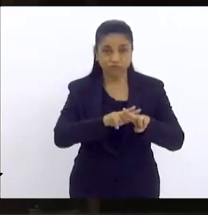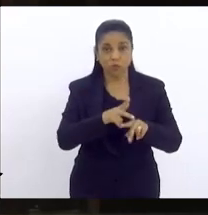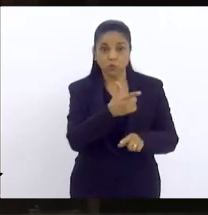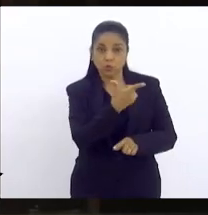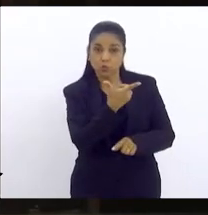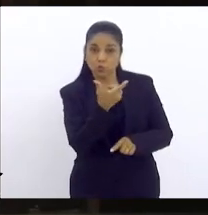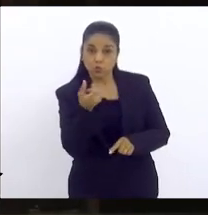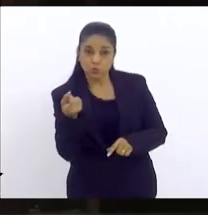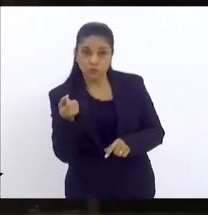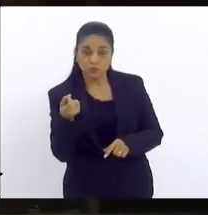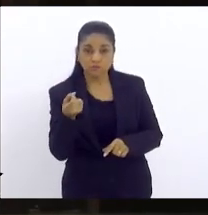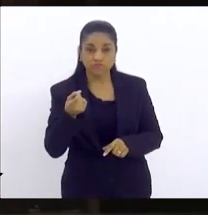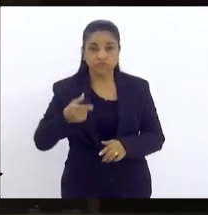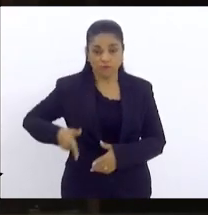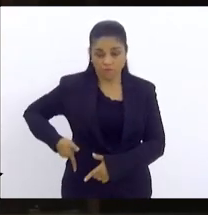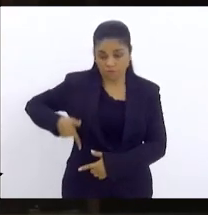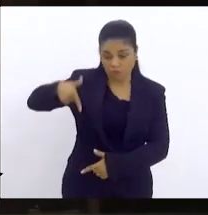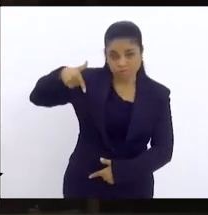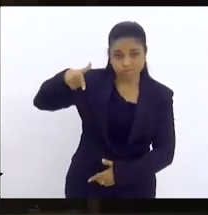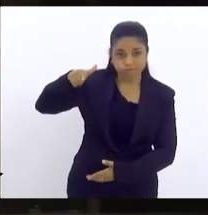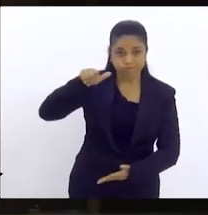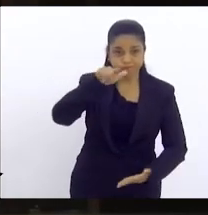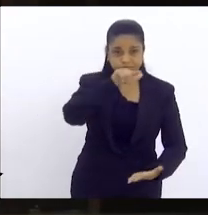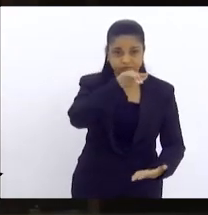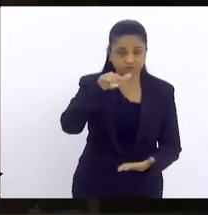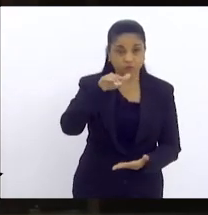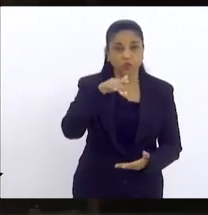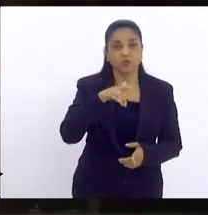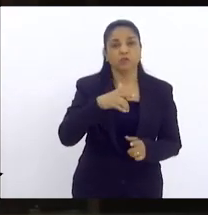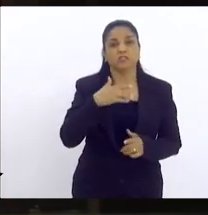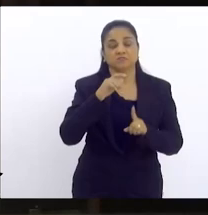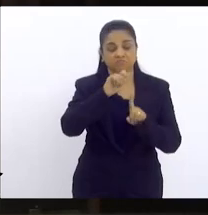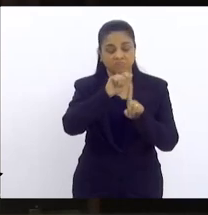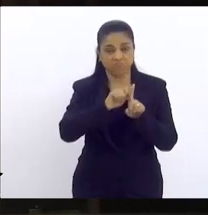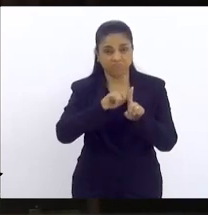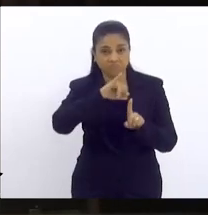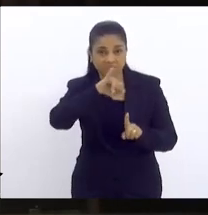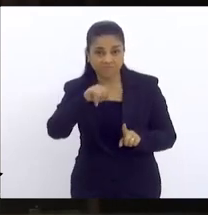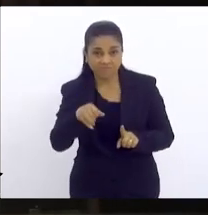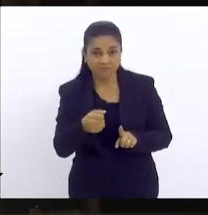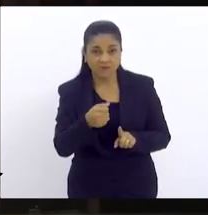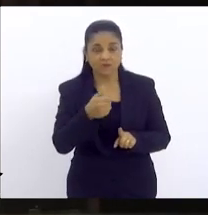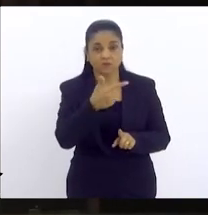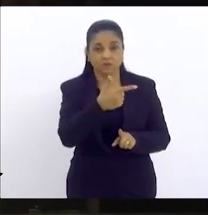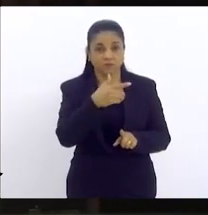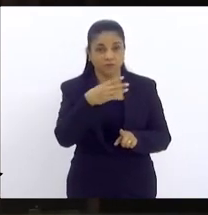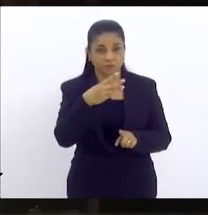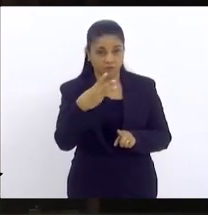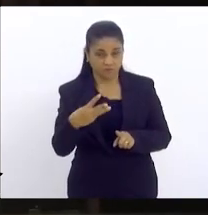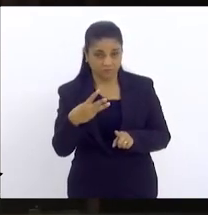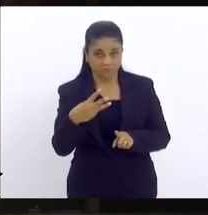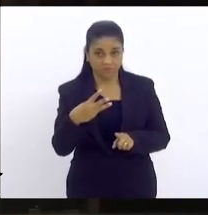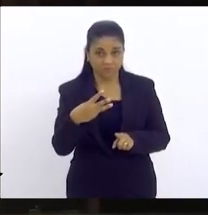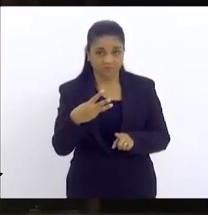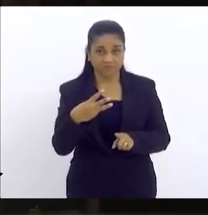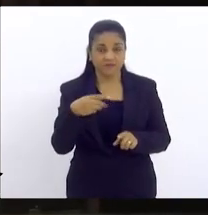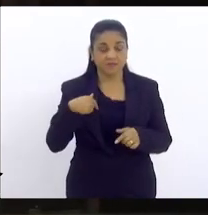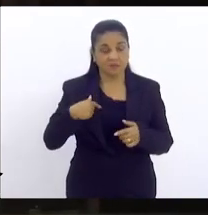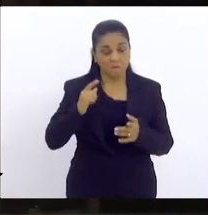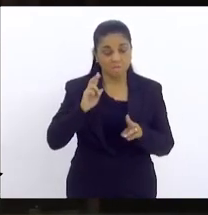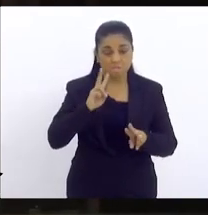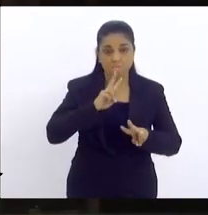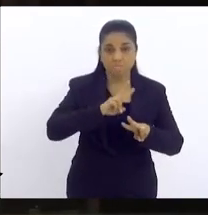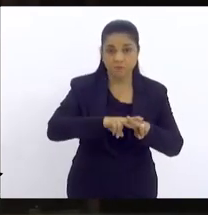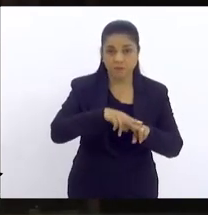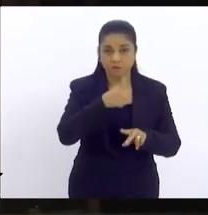no mês de janeiro e fevereiro de 2023 e Nós aprendemos 18 acho que a gente vem bem